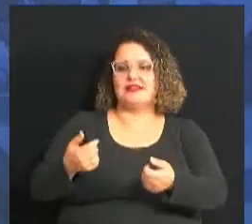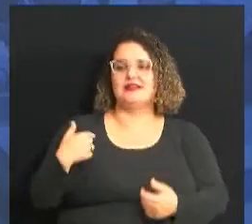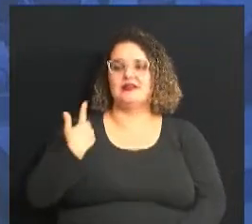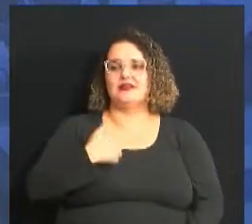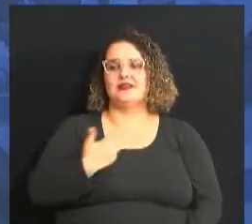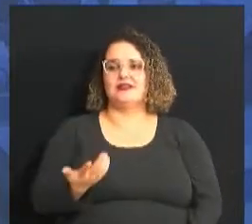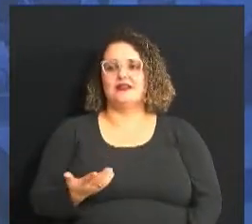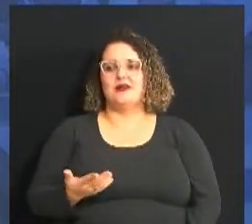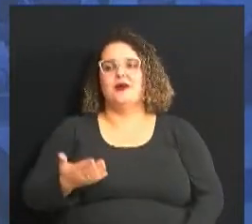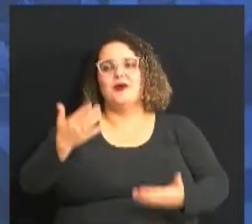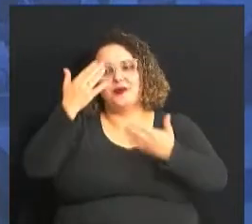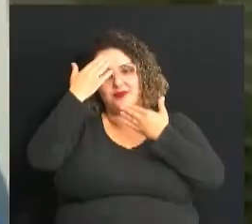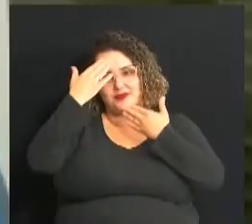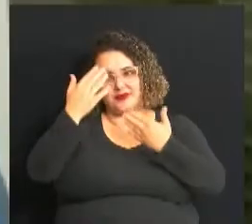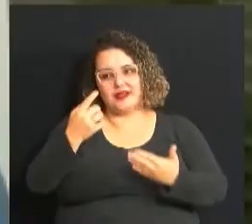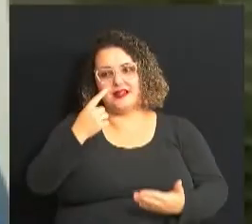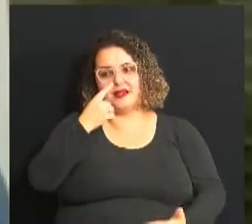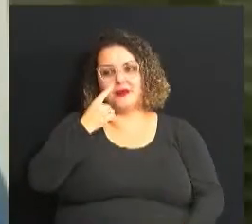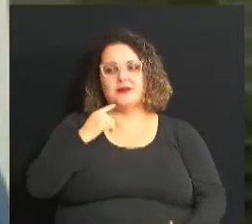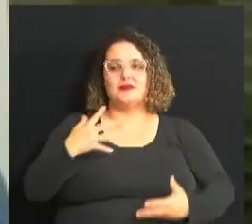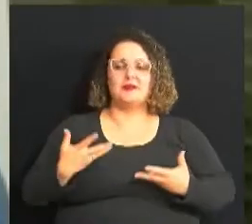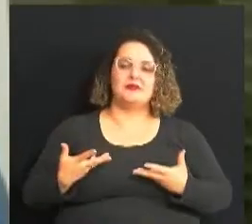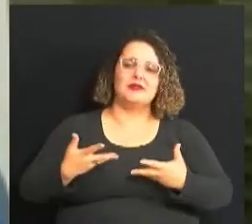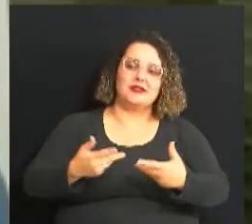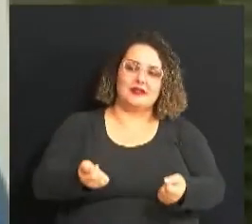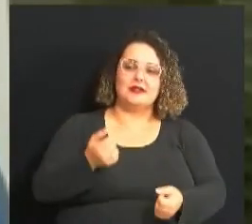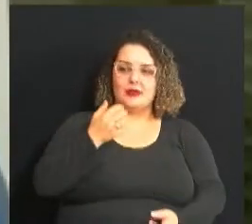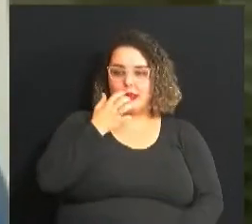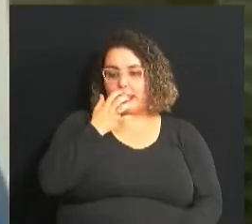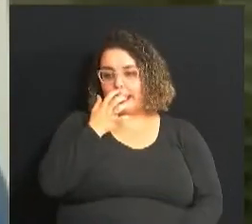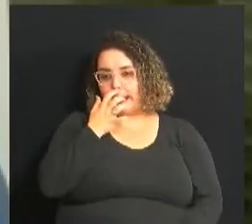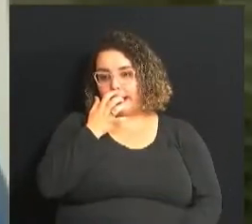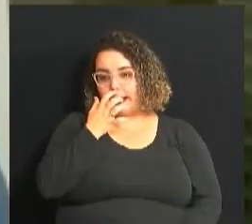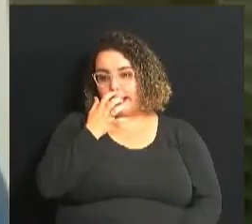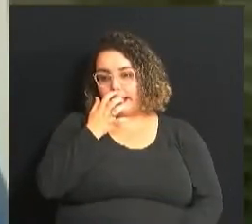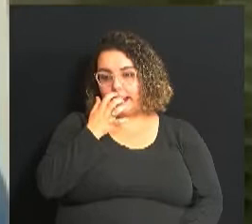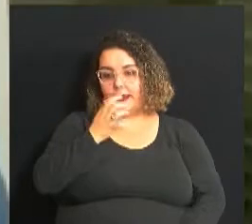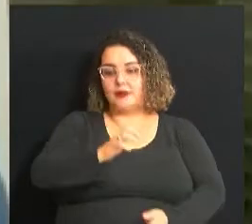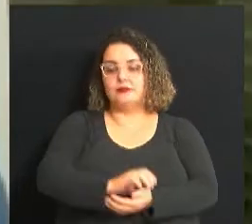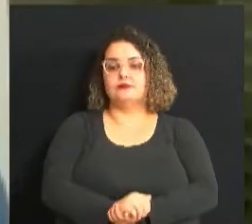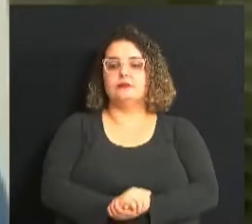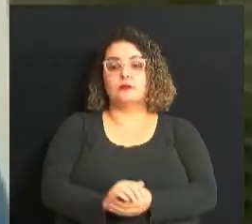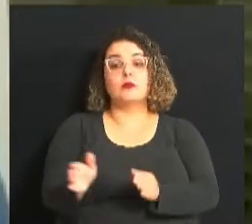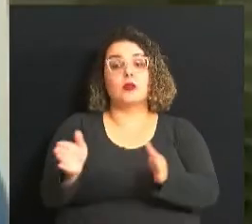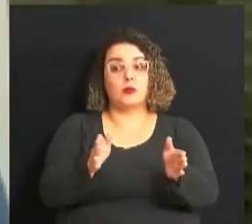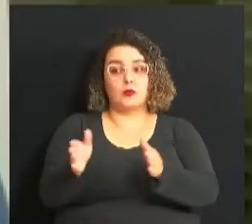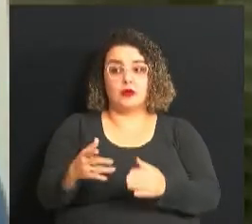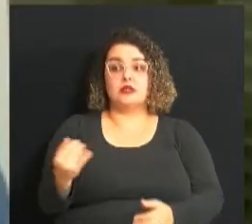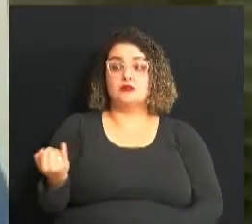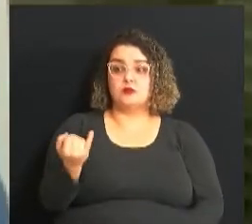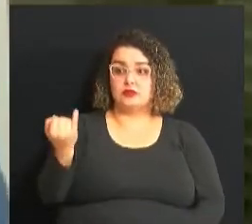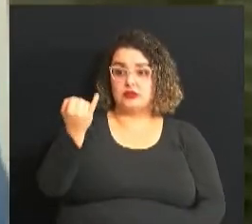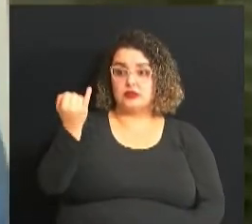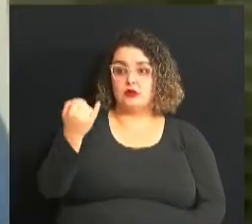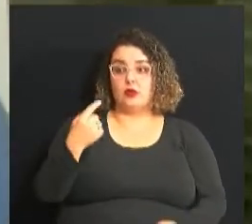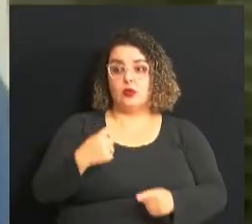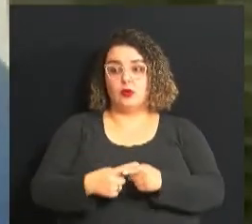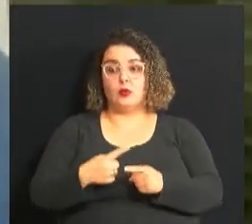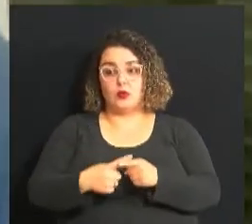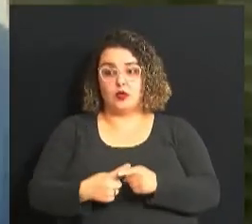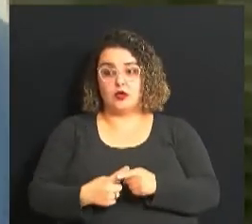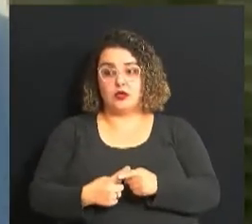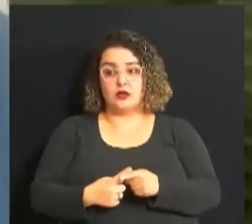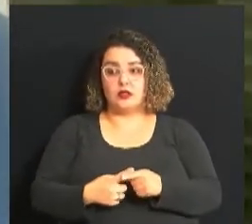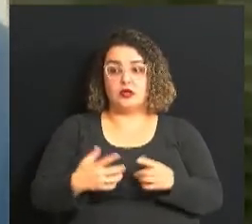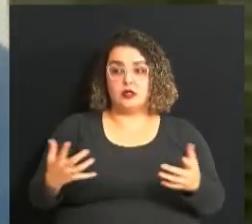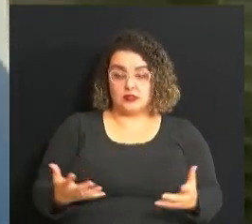muito obrigado por me convidar. Eu acho que é uma ocasião muito importante, essa data é muito importante, para que a gente incentive um pouco